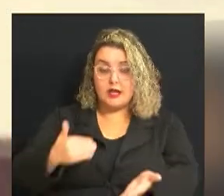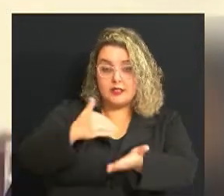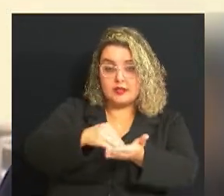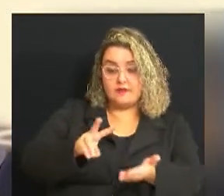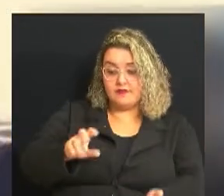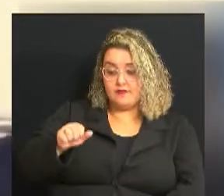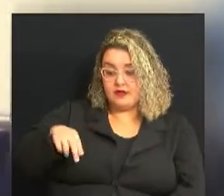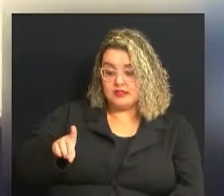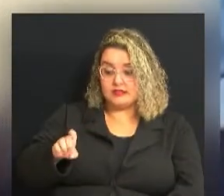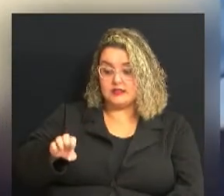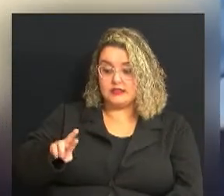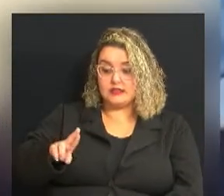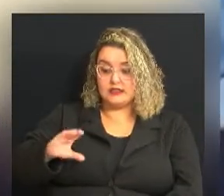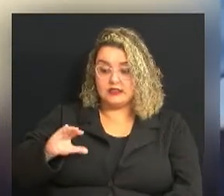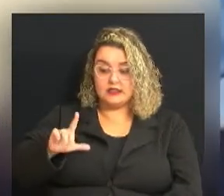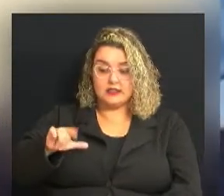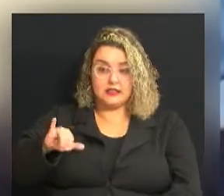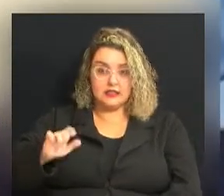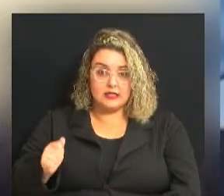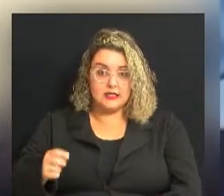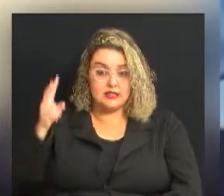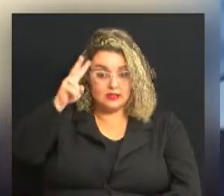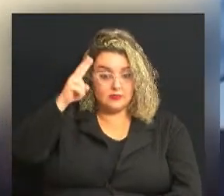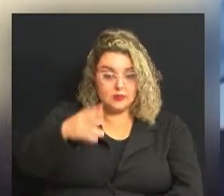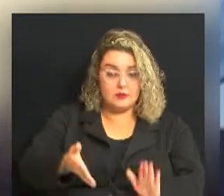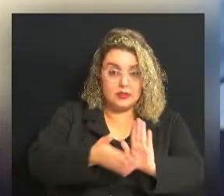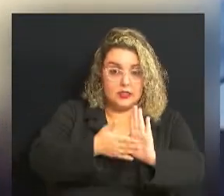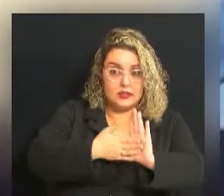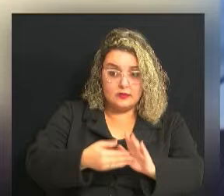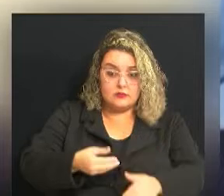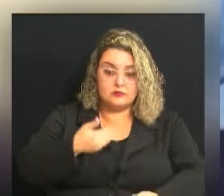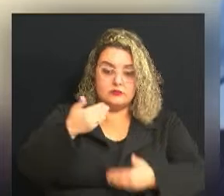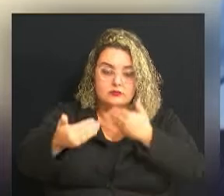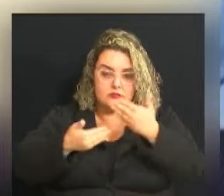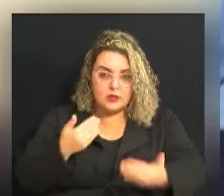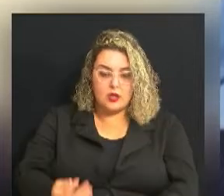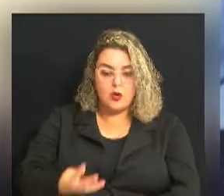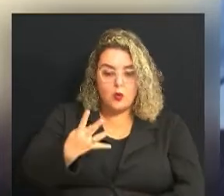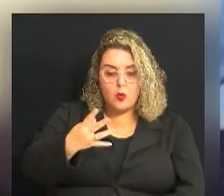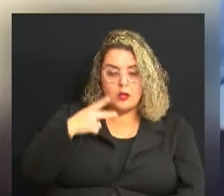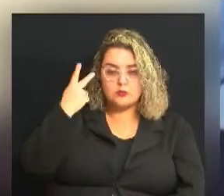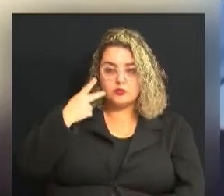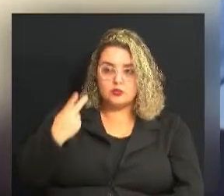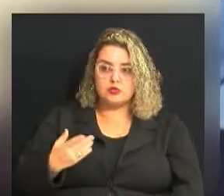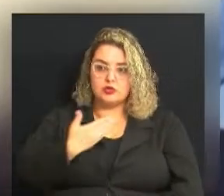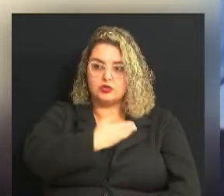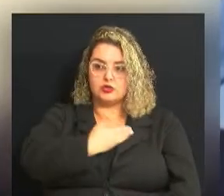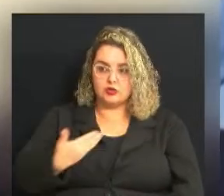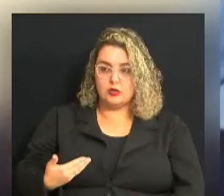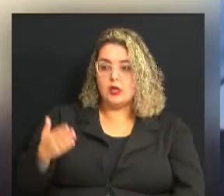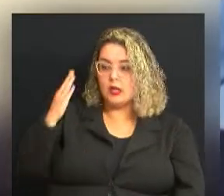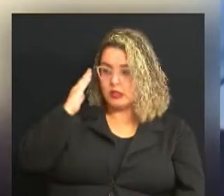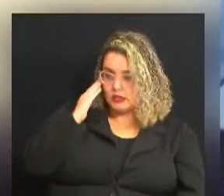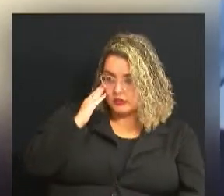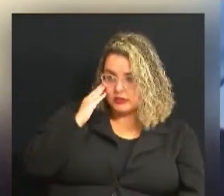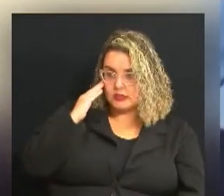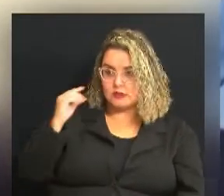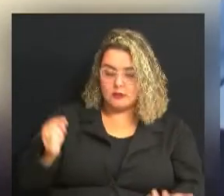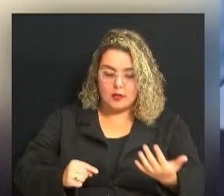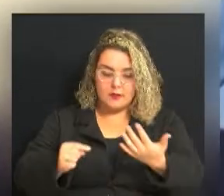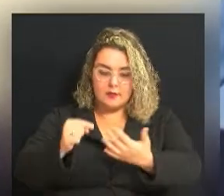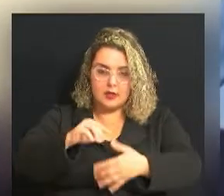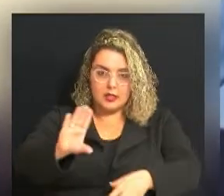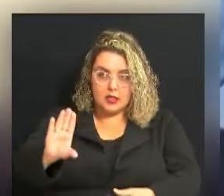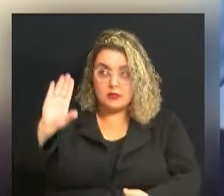Moro lembrou que a demanda das propostas atendem a 4 políticas públicas. Entendo que essa questão das emendas